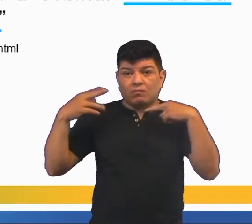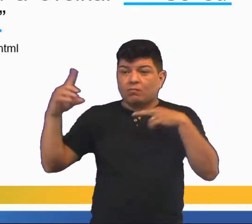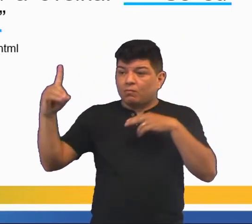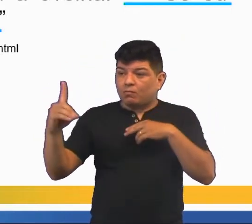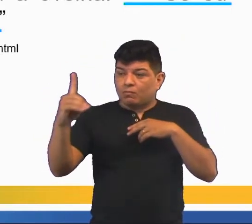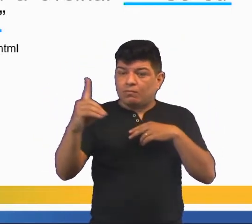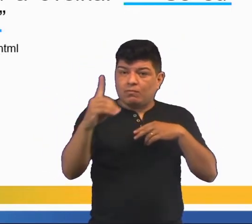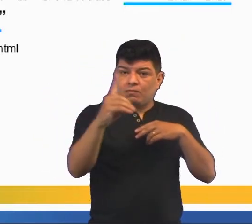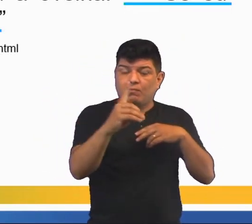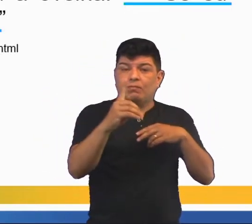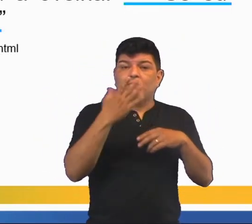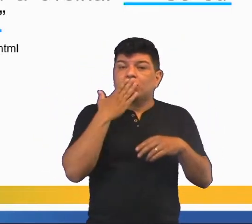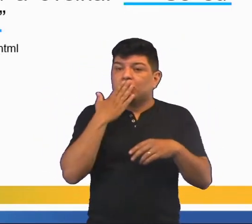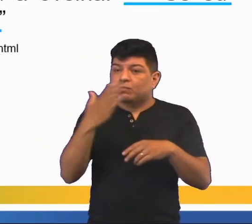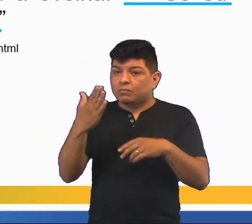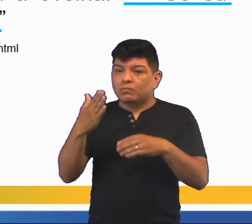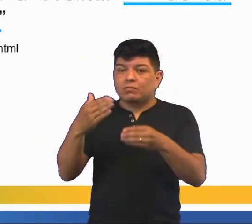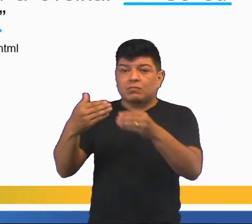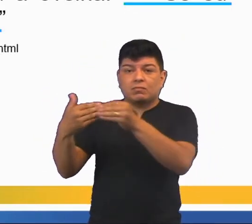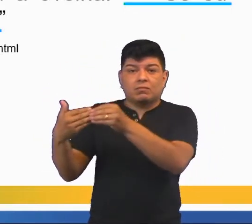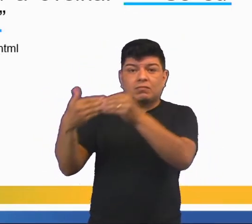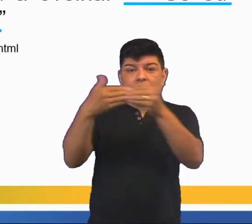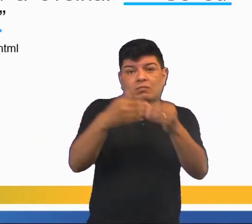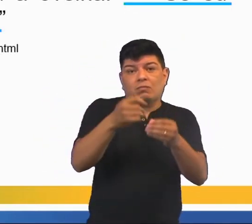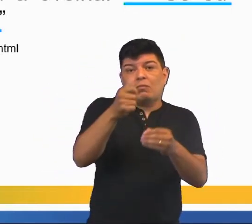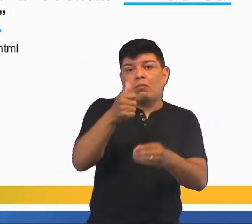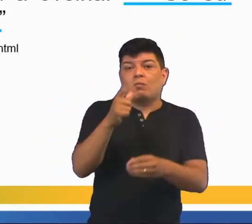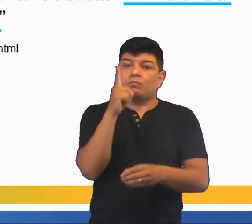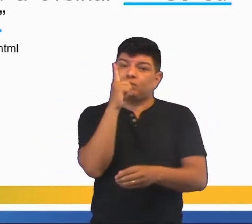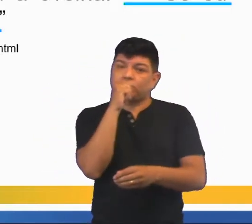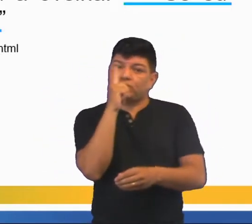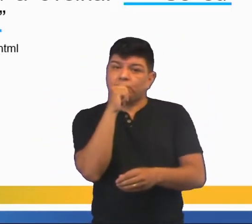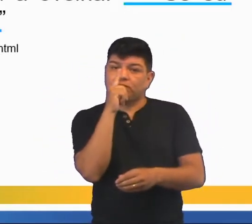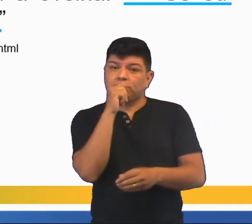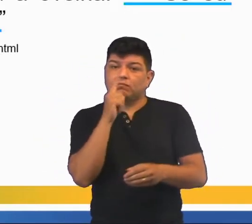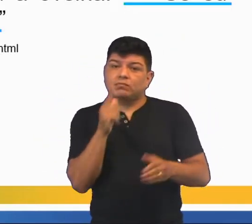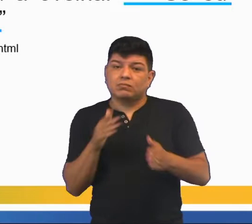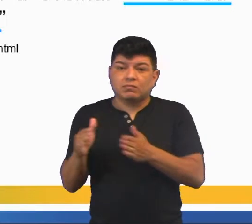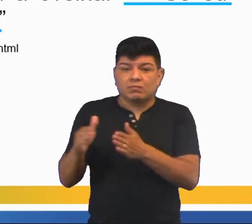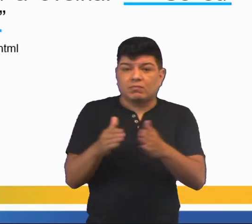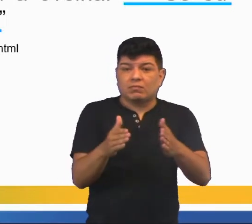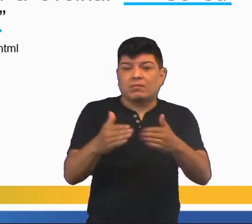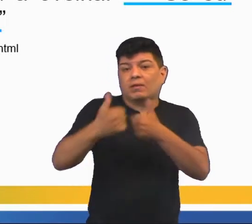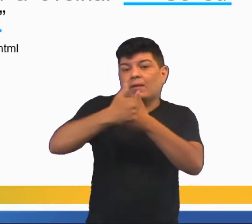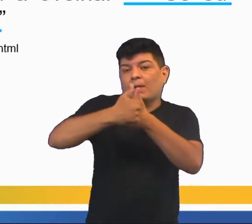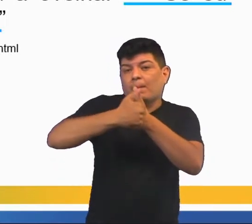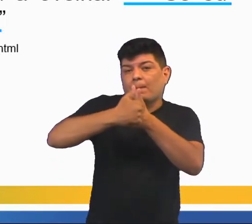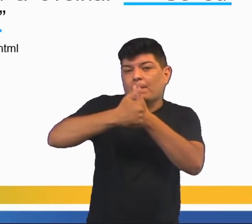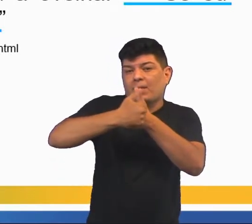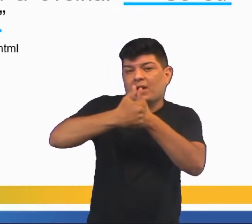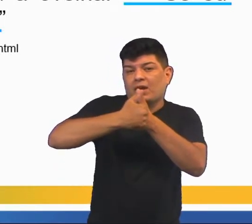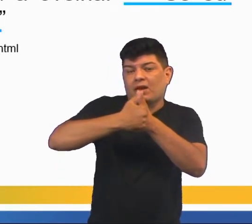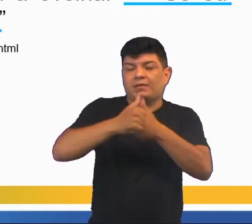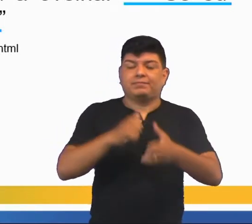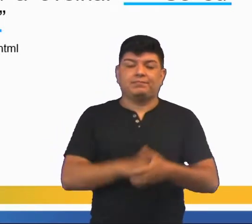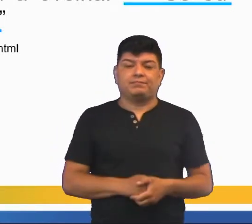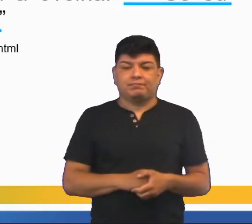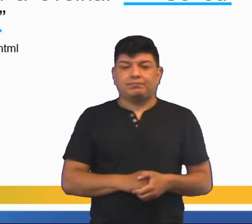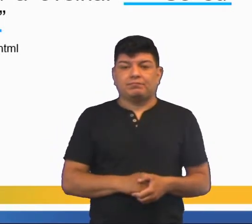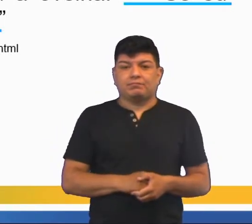passava ali perto e pediu-lhe para trazer um pouco de água de um riacho que corria ao lado